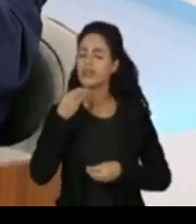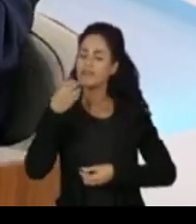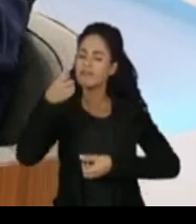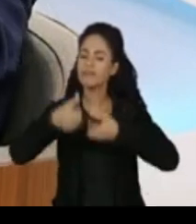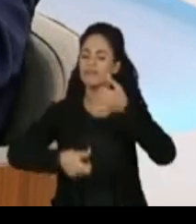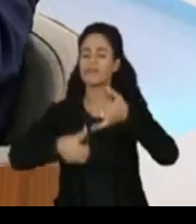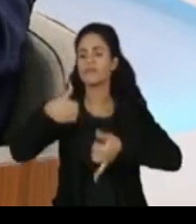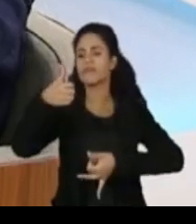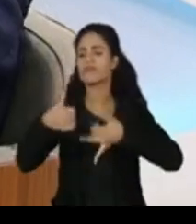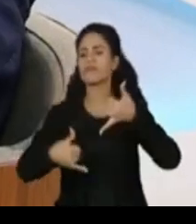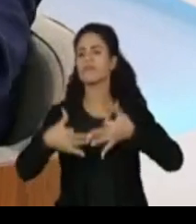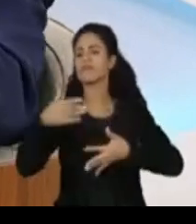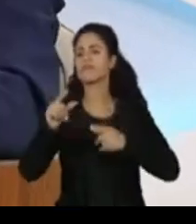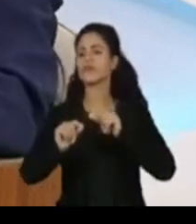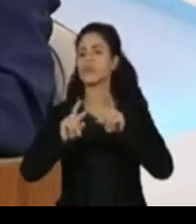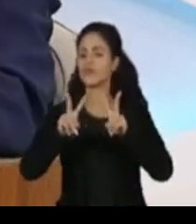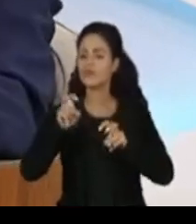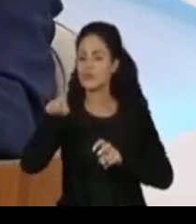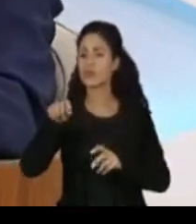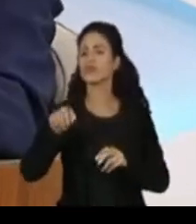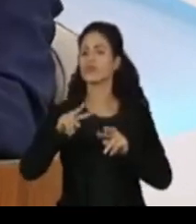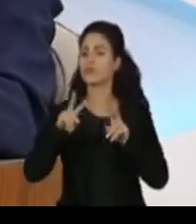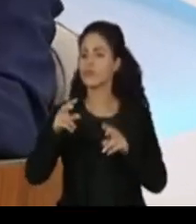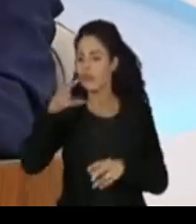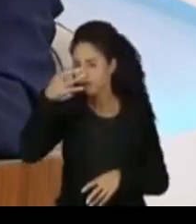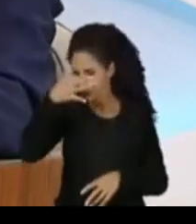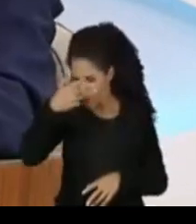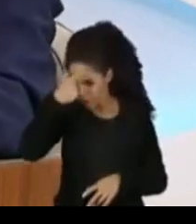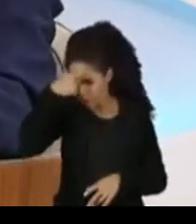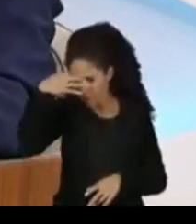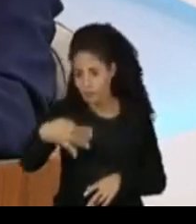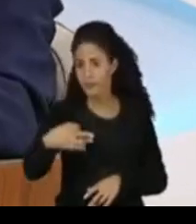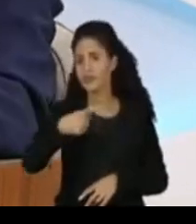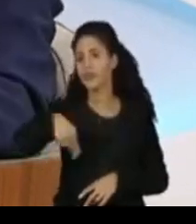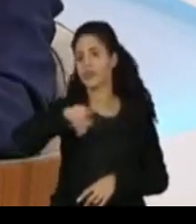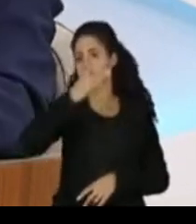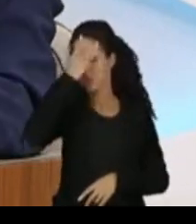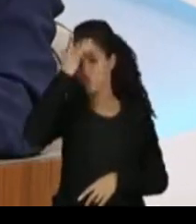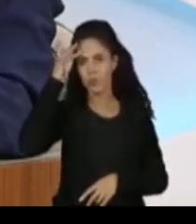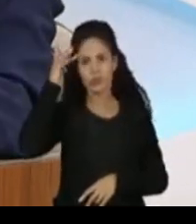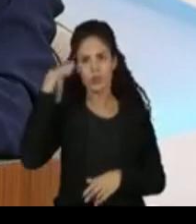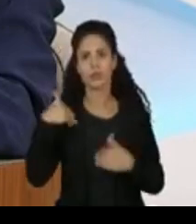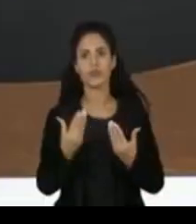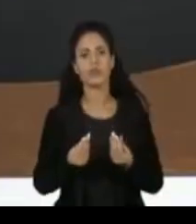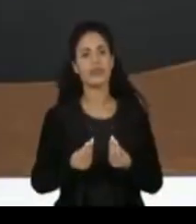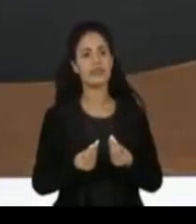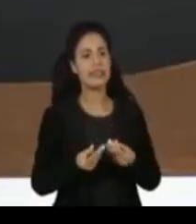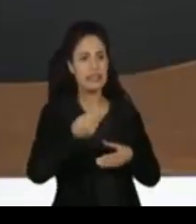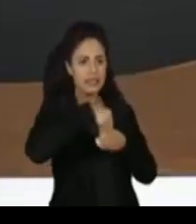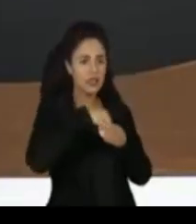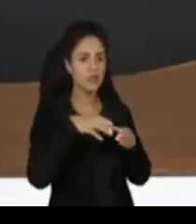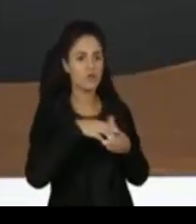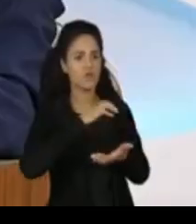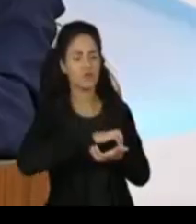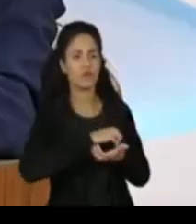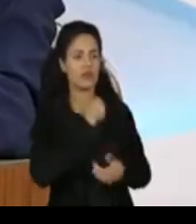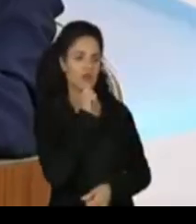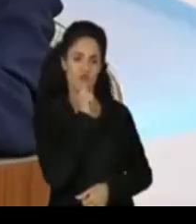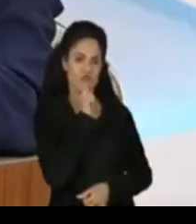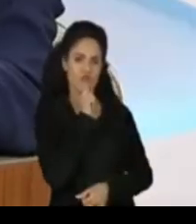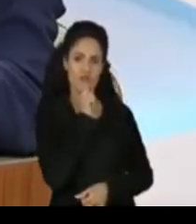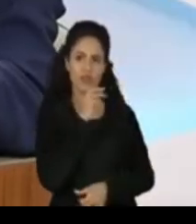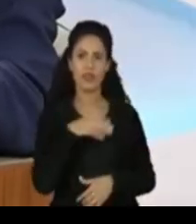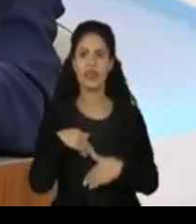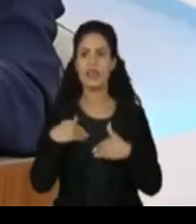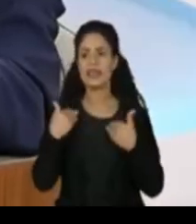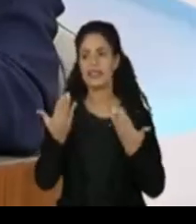papel de levar esse essa conscientização às pessoas mas ainda não chegou esse momento lá dentro internamente no Supremo eu eu